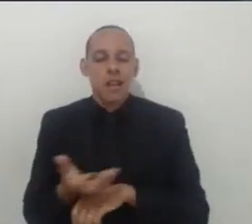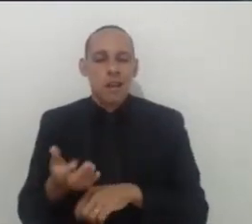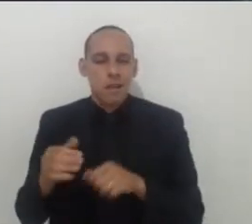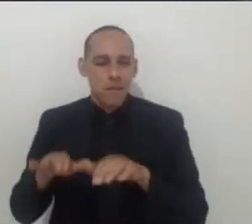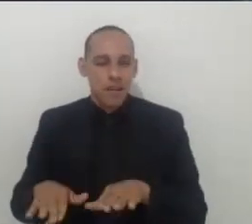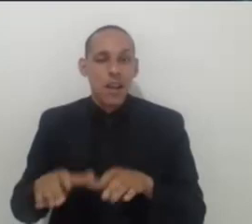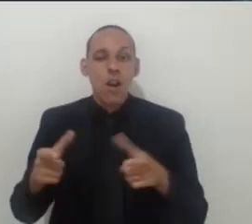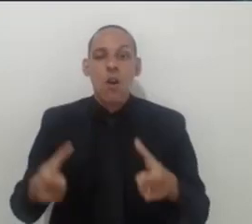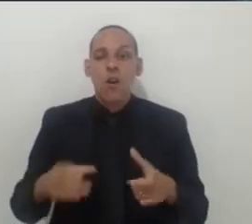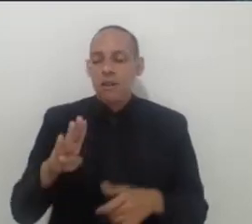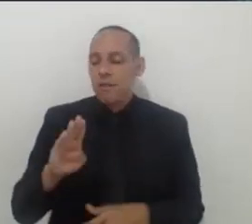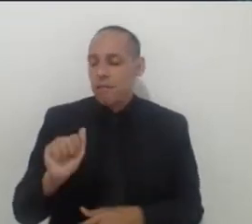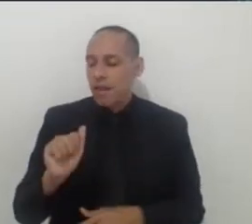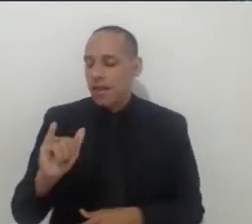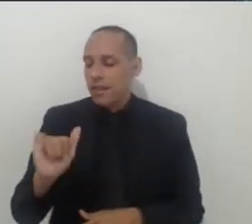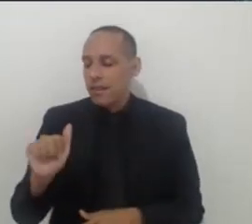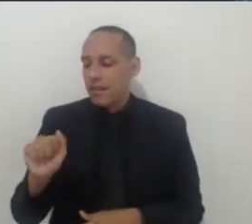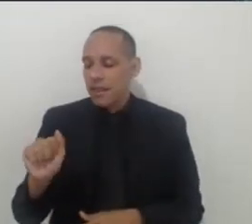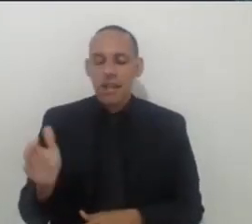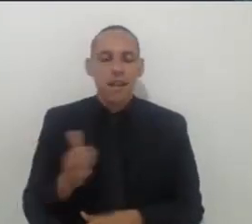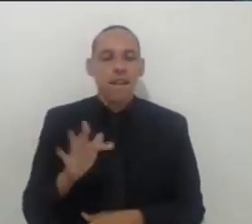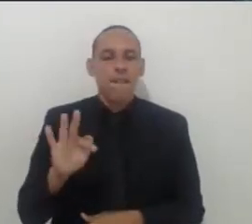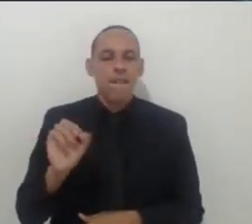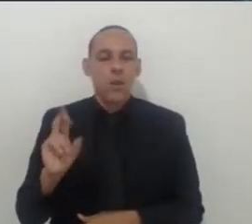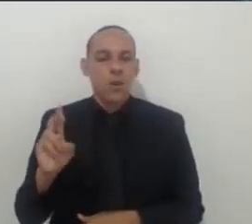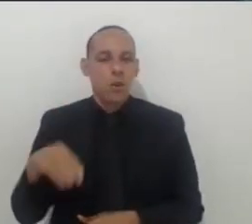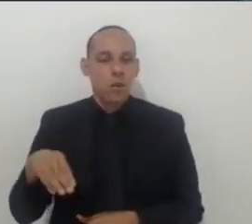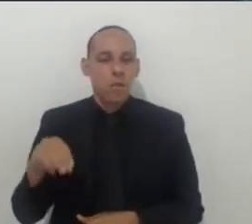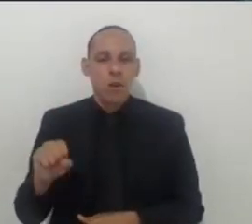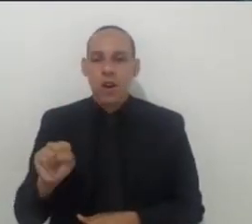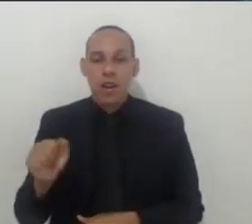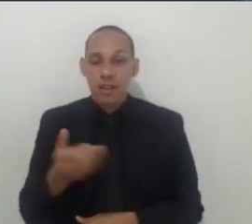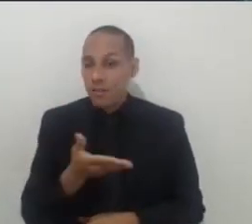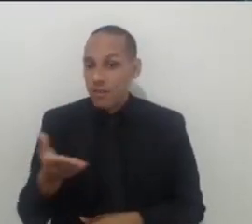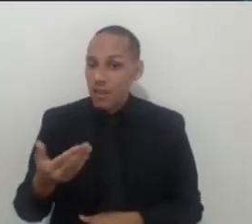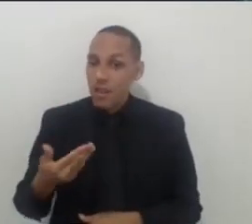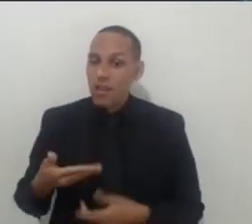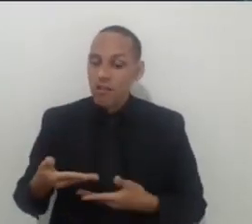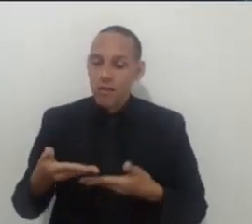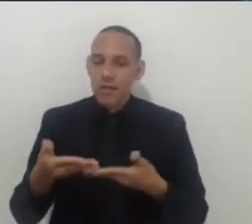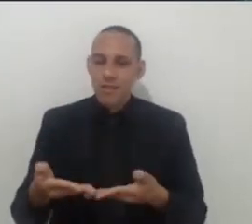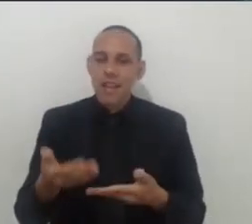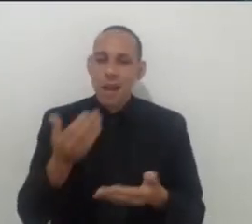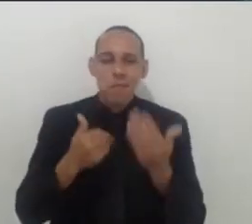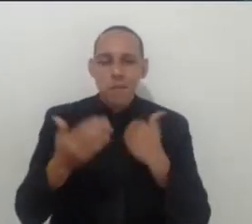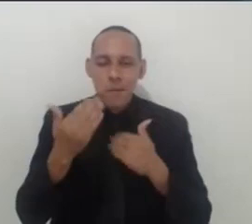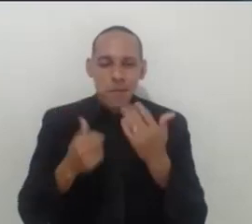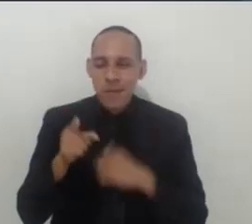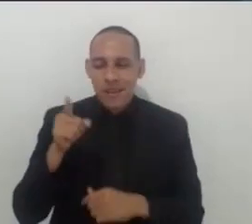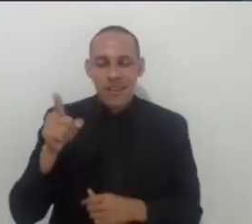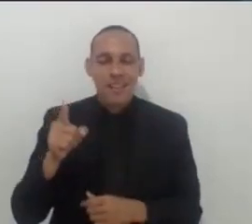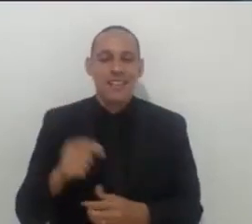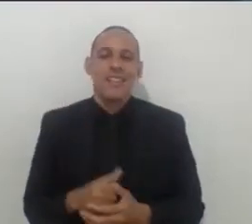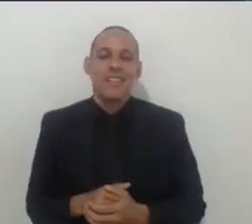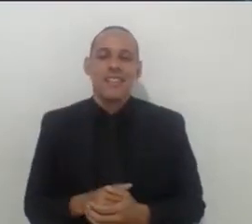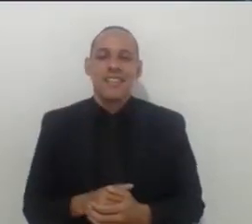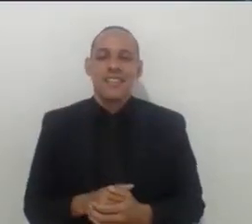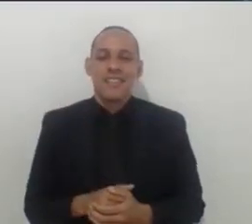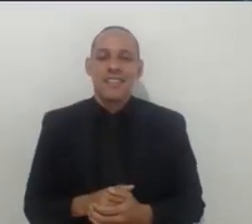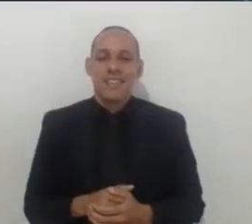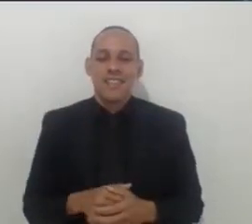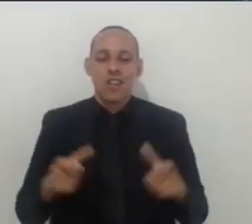Formosa. Estamos aí convidando a todos nós, se quisermos almoçar lá em Bahia Formosa, é um